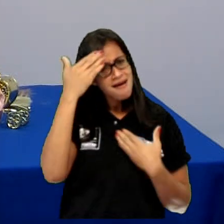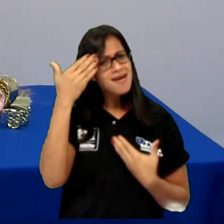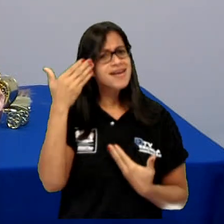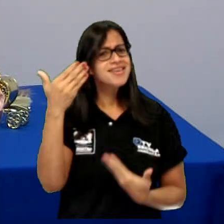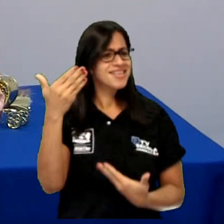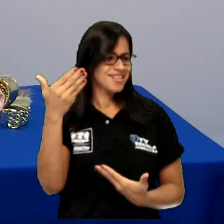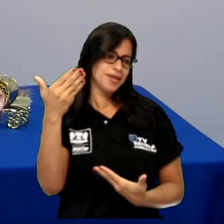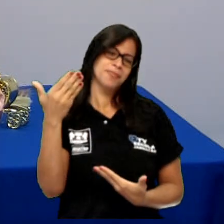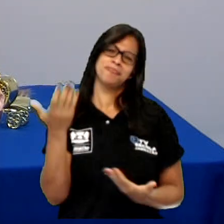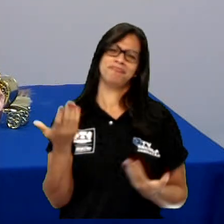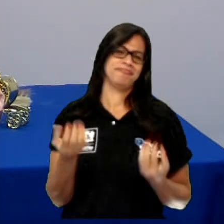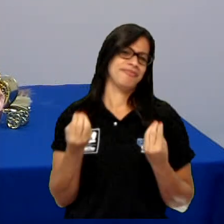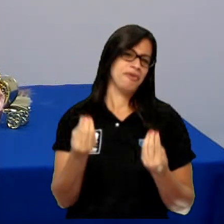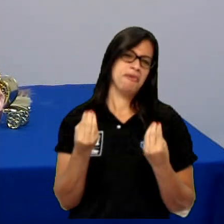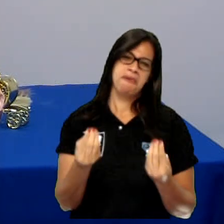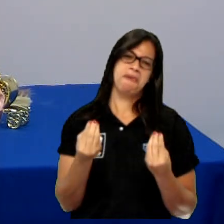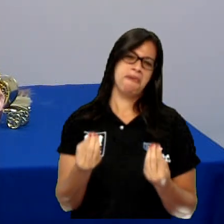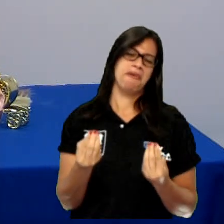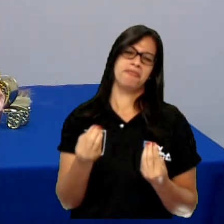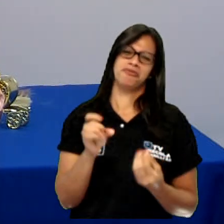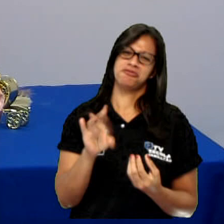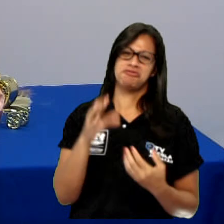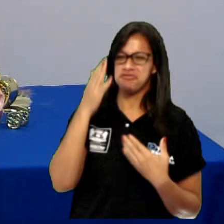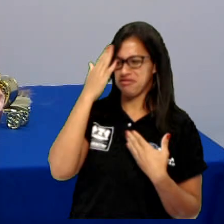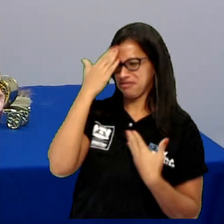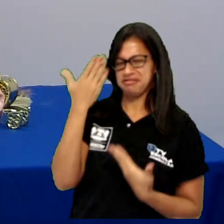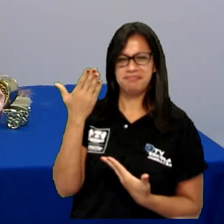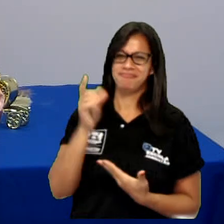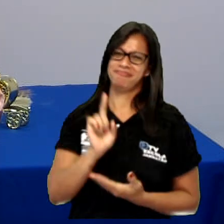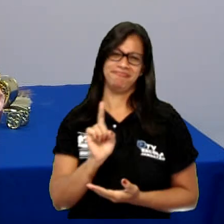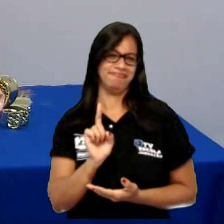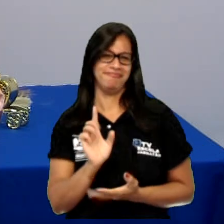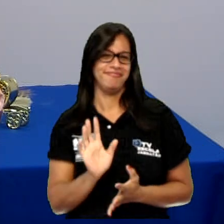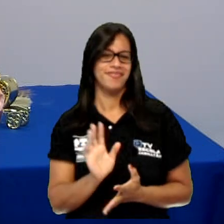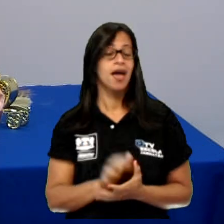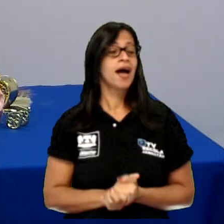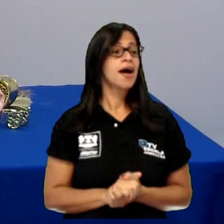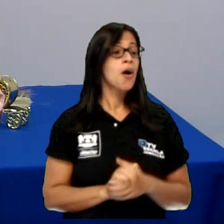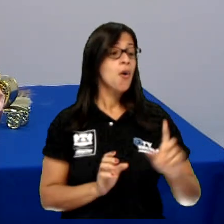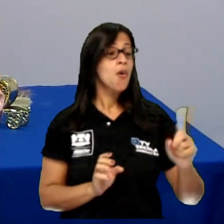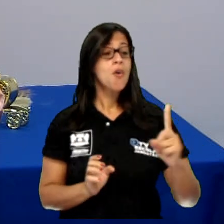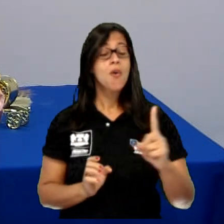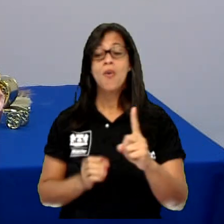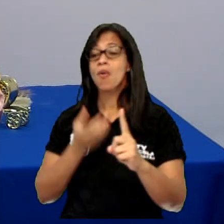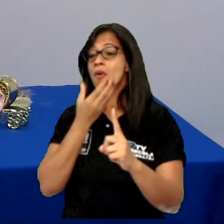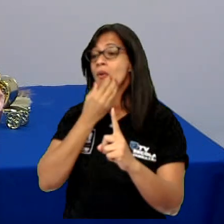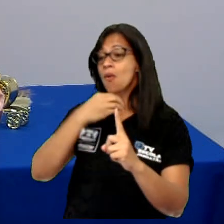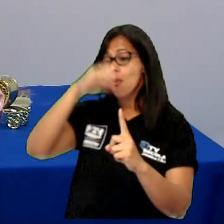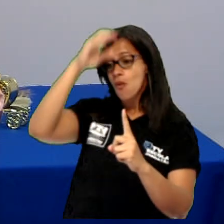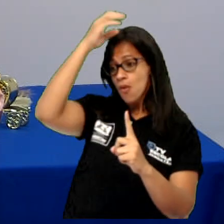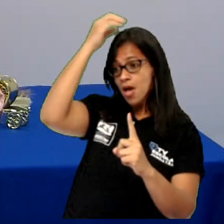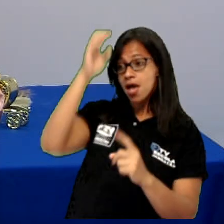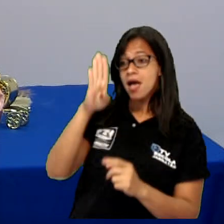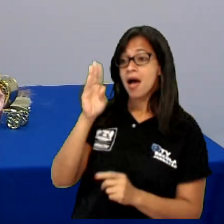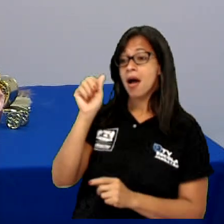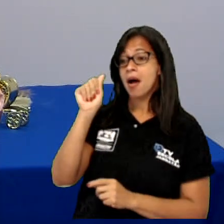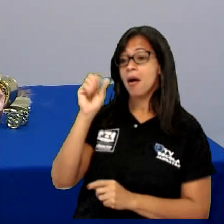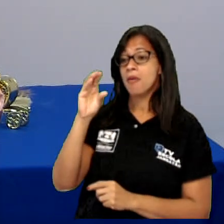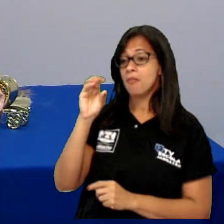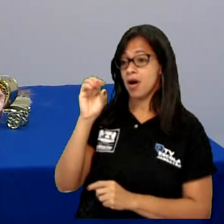se o Deus Baco ia agradecer somente. O Deus Baco chegou para Midas e disse: Midas,